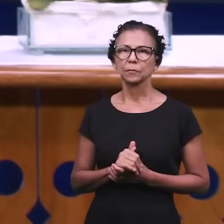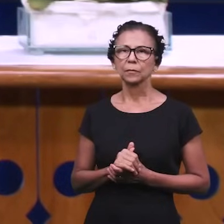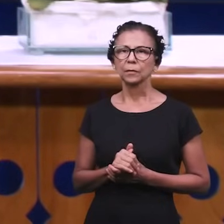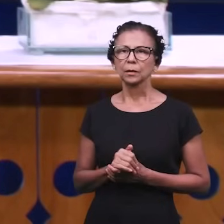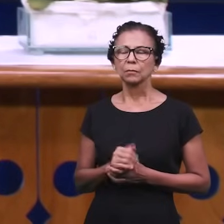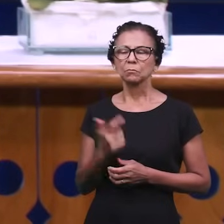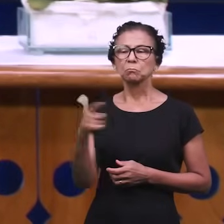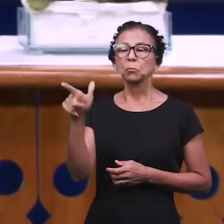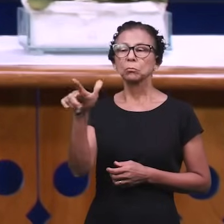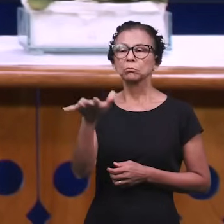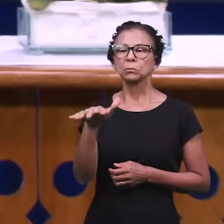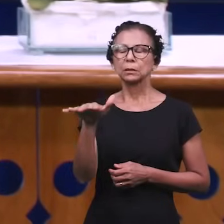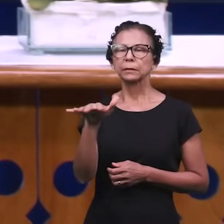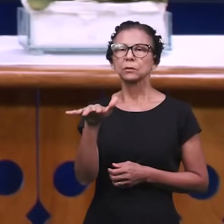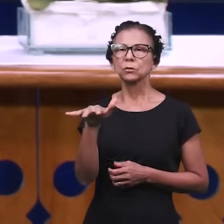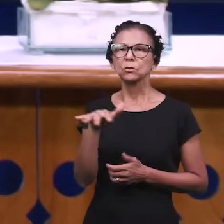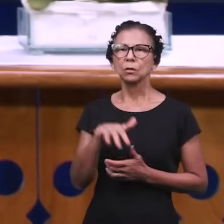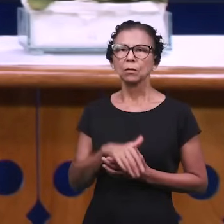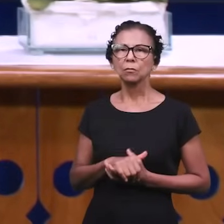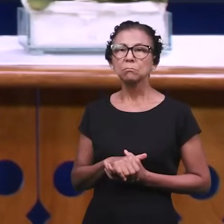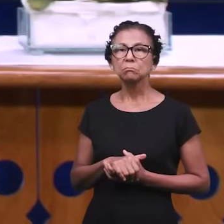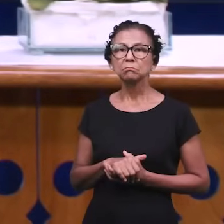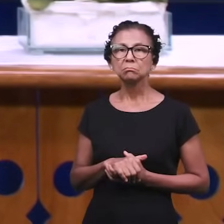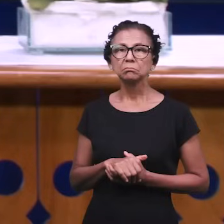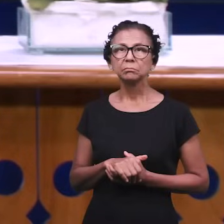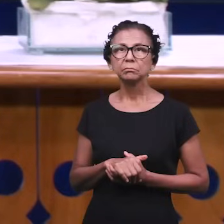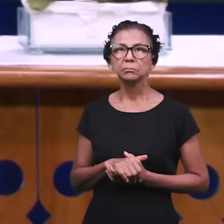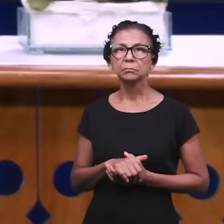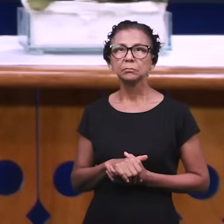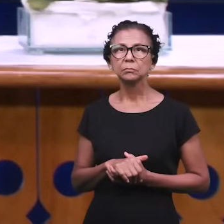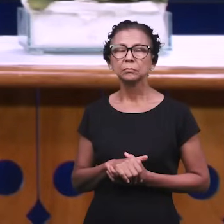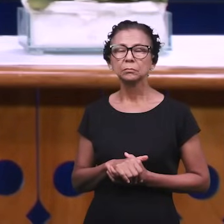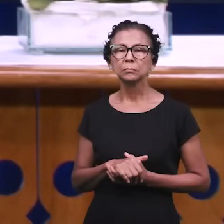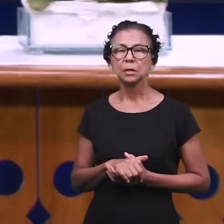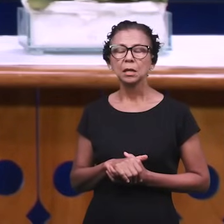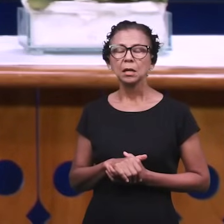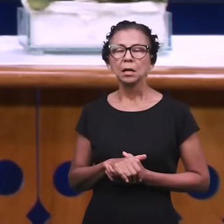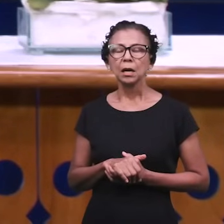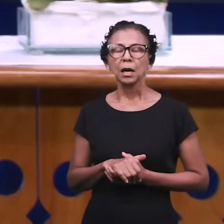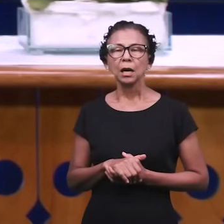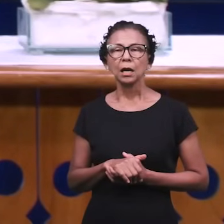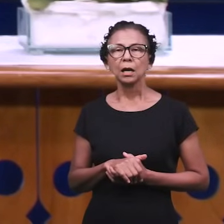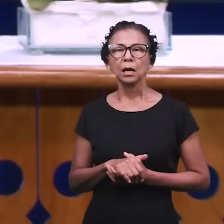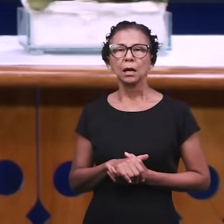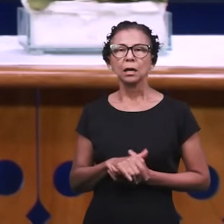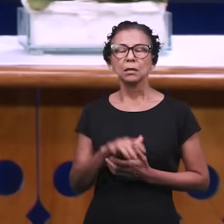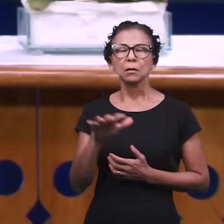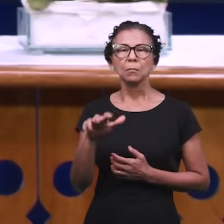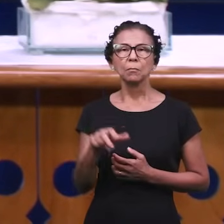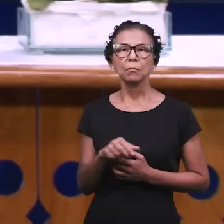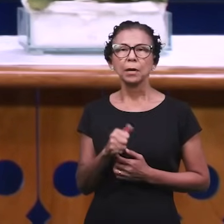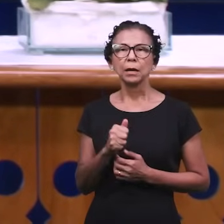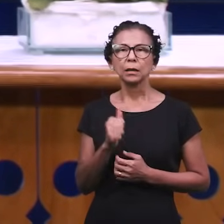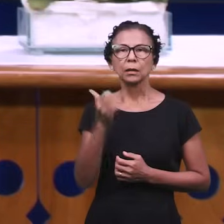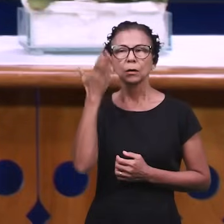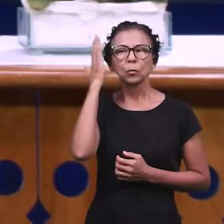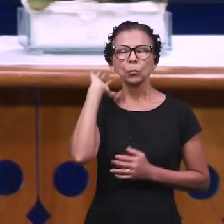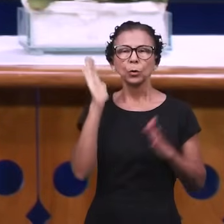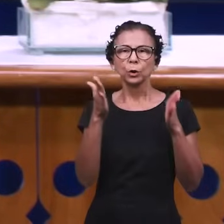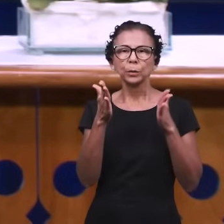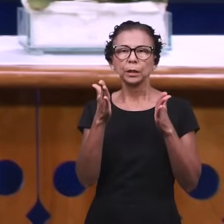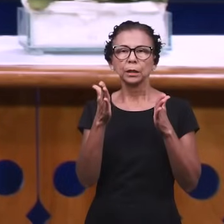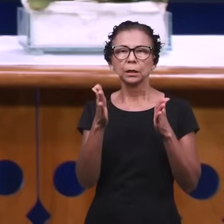templo, chamada Betfagé, pega um jumentinho, sobe e desce montado nele para que se cumprisse